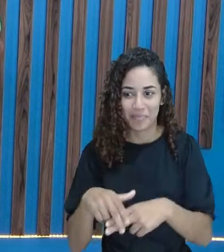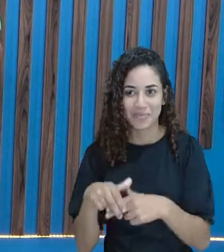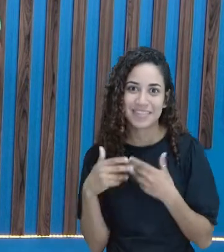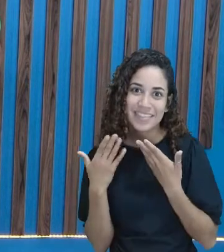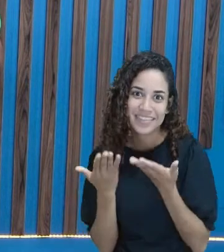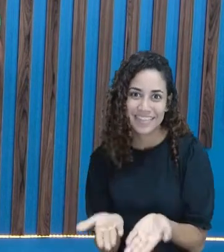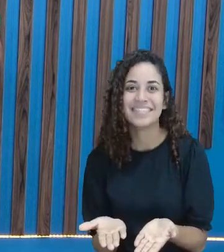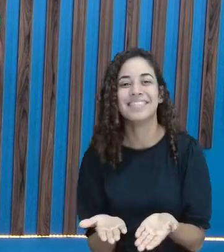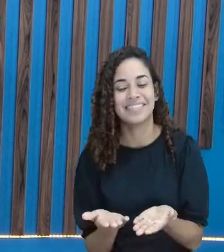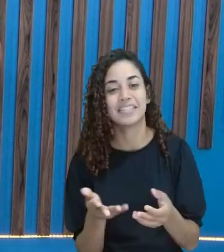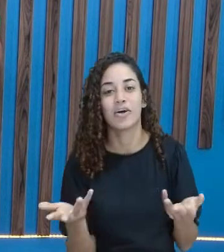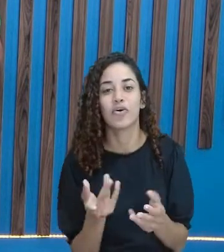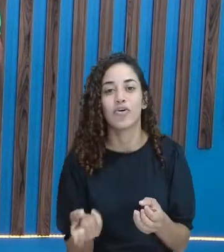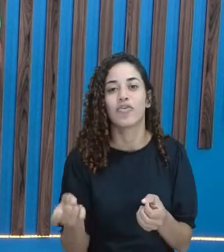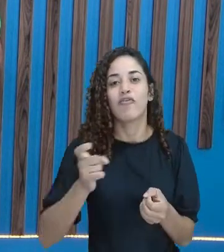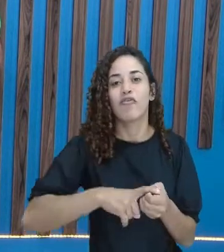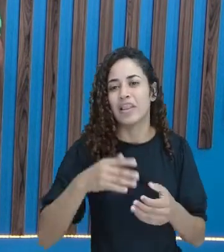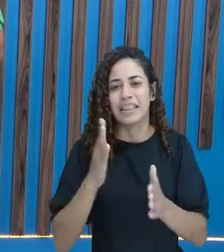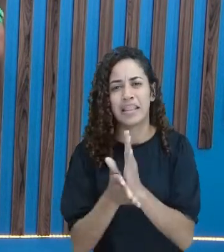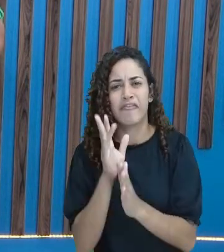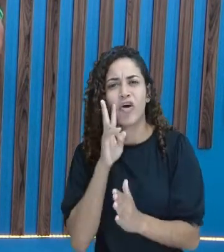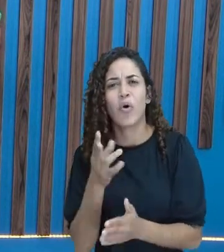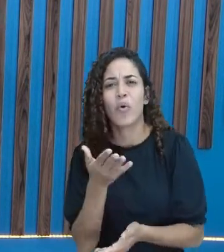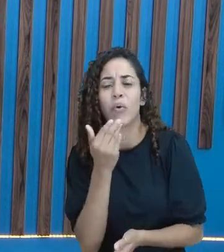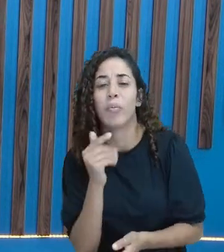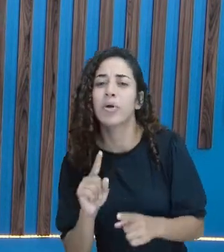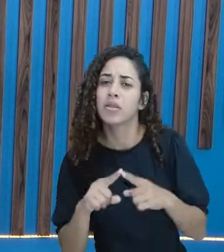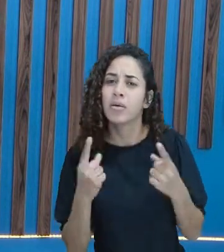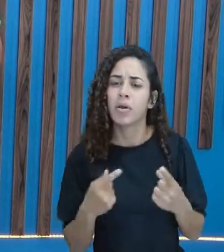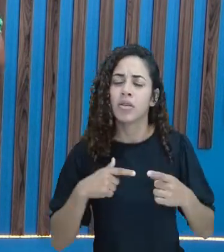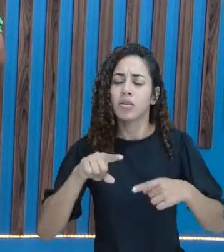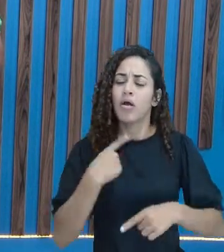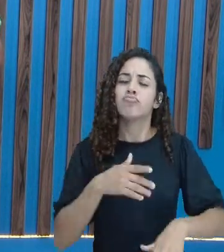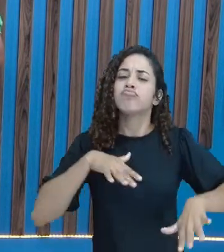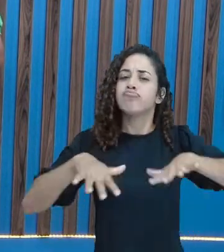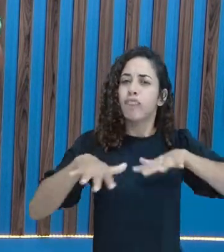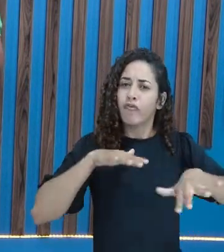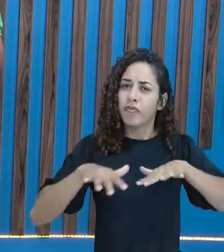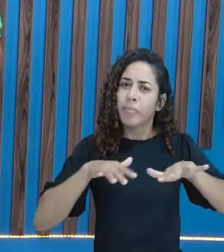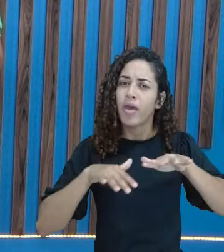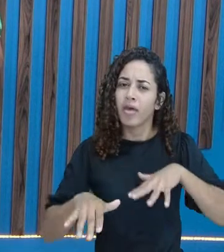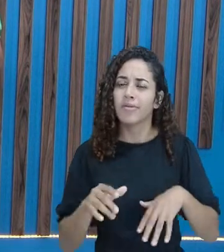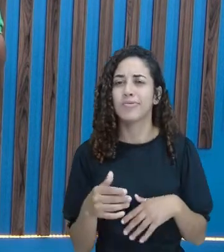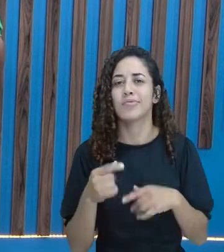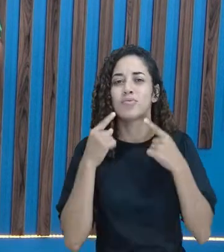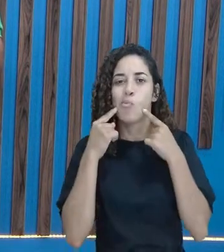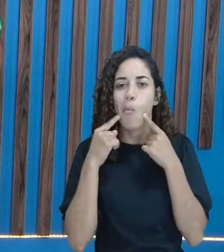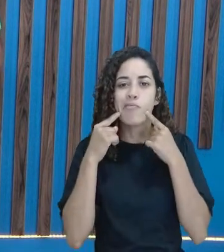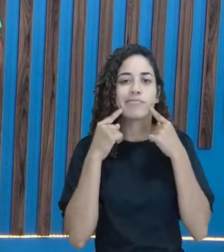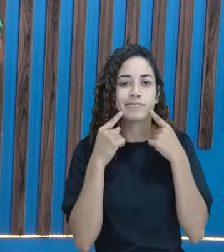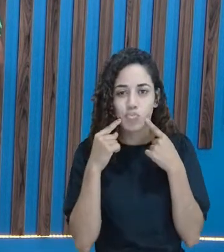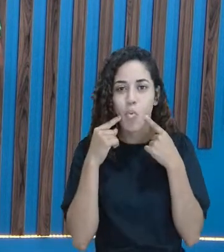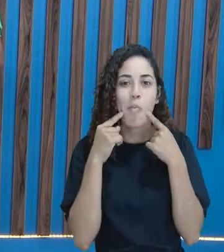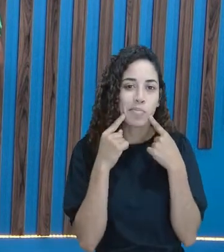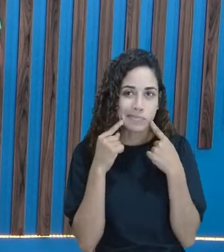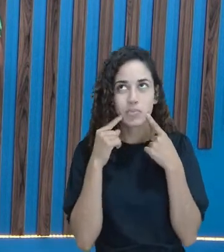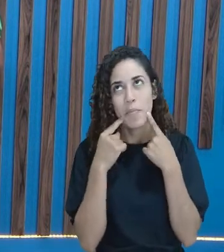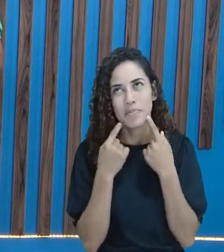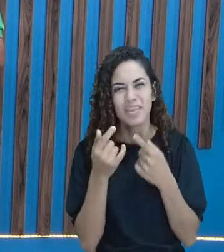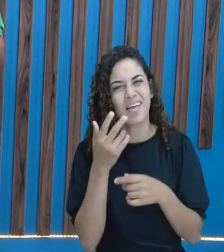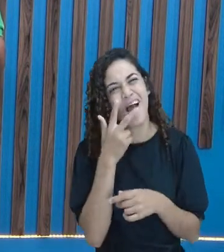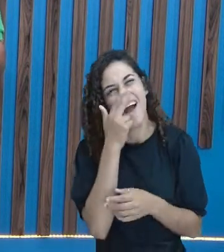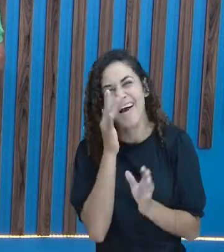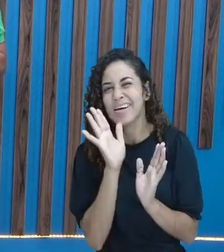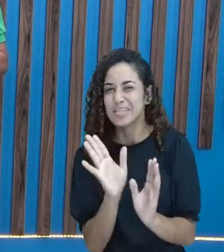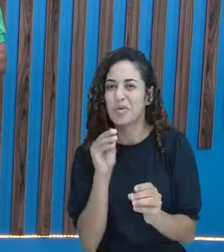voltando, quando eu disse que não tem nada com comida, mas até que tem, né? Porque a gente movimenta a boca aí para comer. Então, vai que está dentro